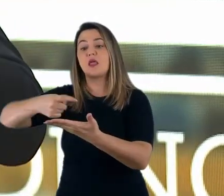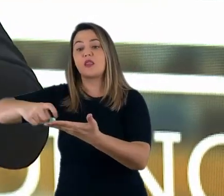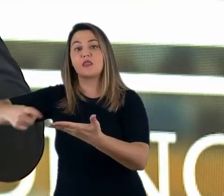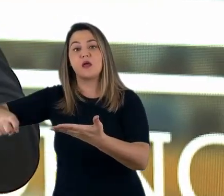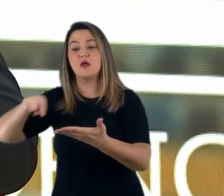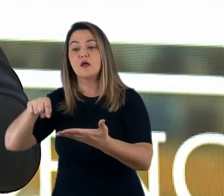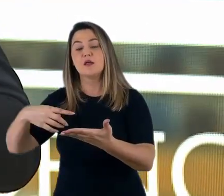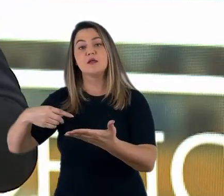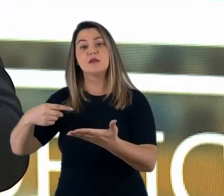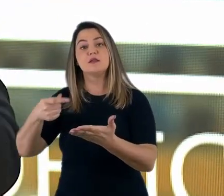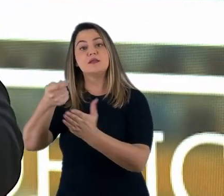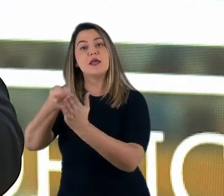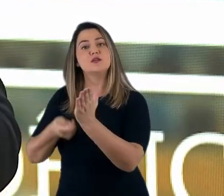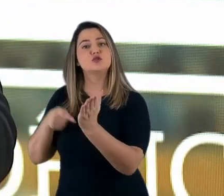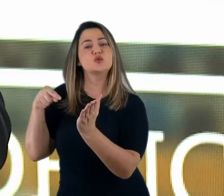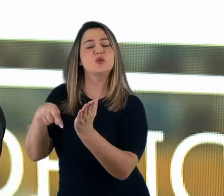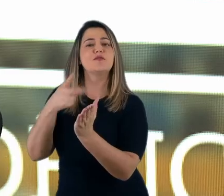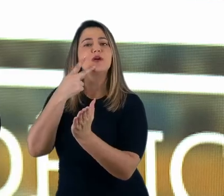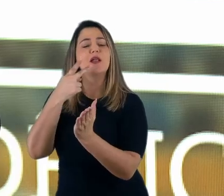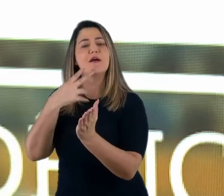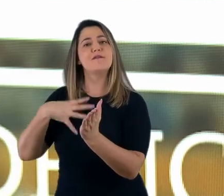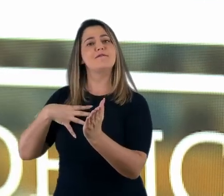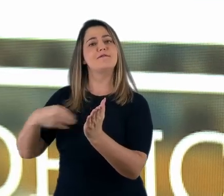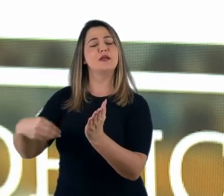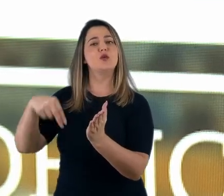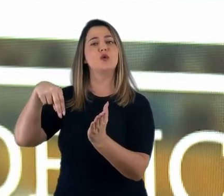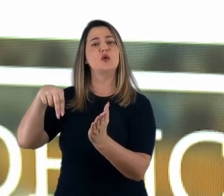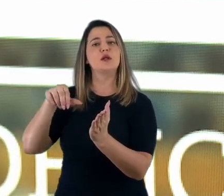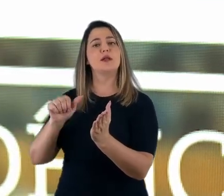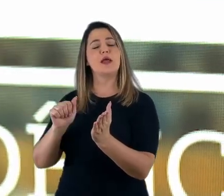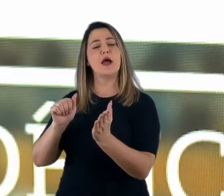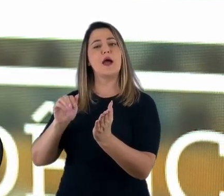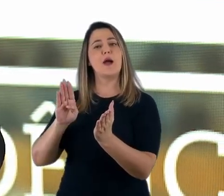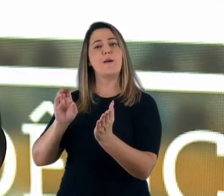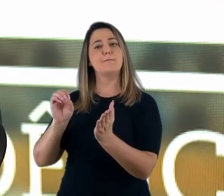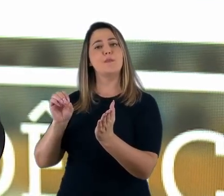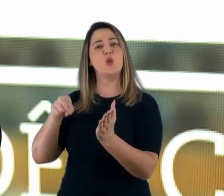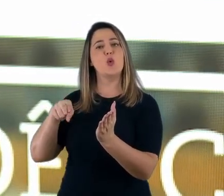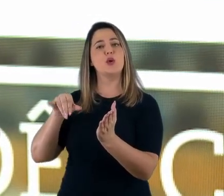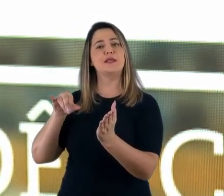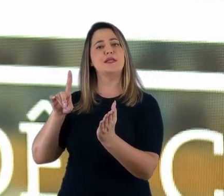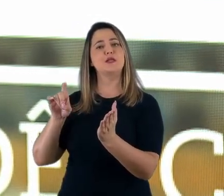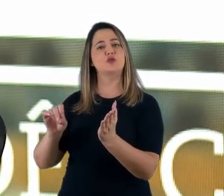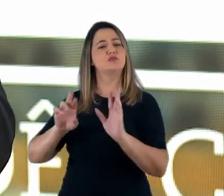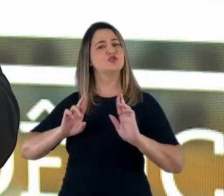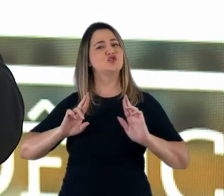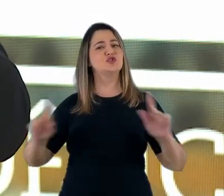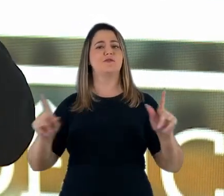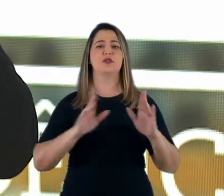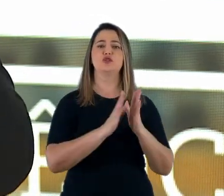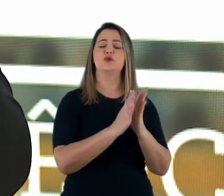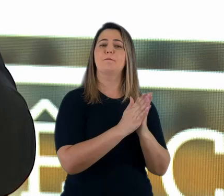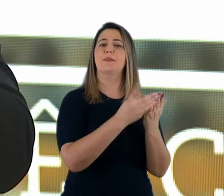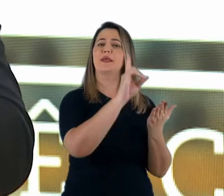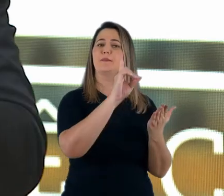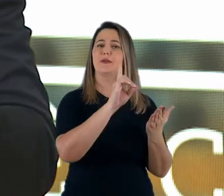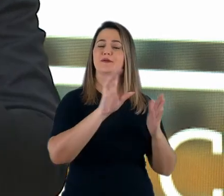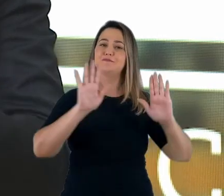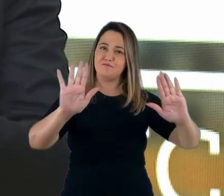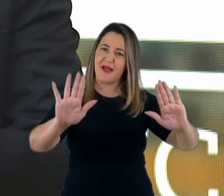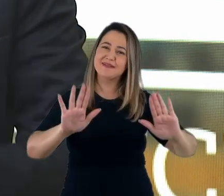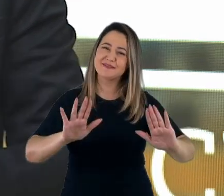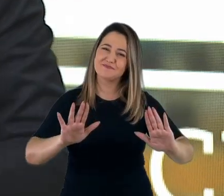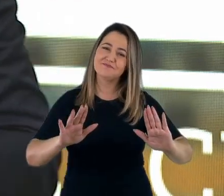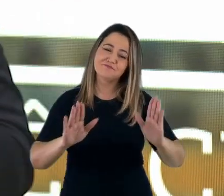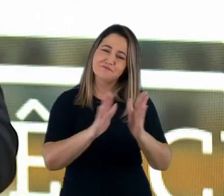de Nabonido. Ora, isto não é problema algum para quem conhece a maneira bíblica de falar de ancestralidade. Por exemplo,